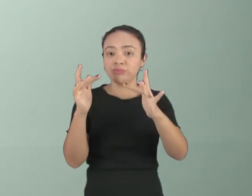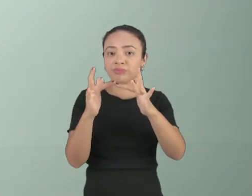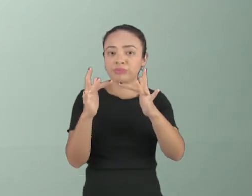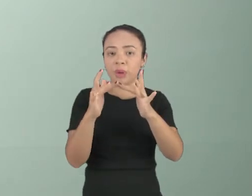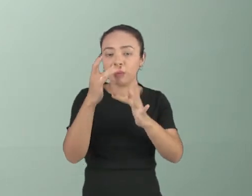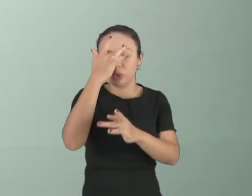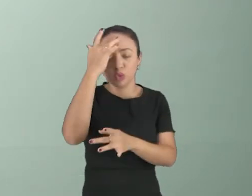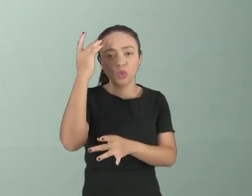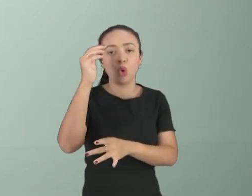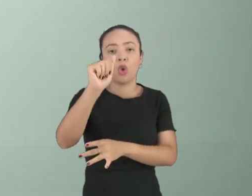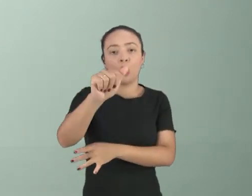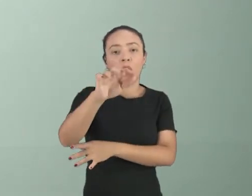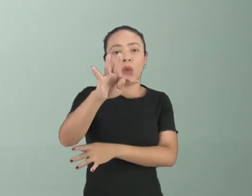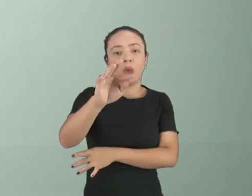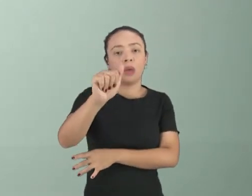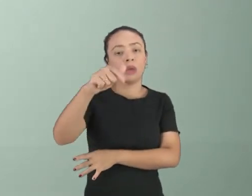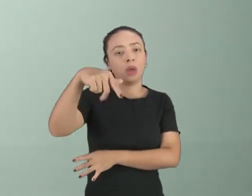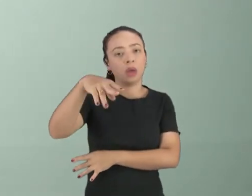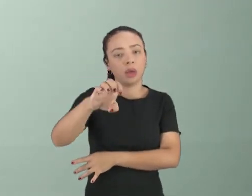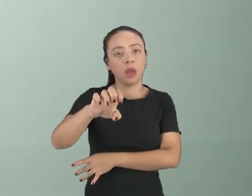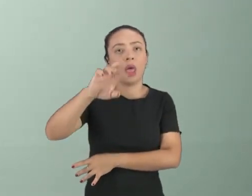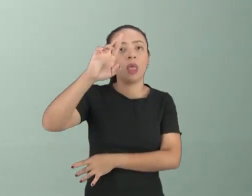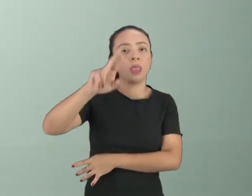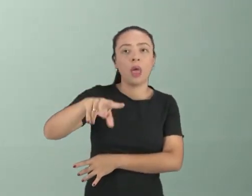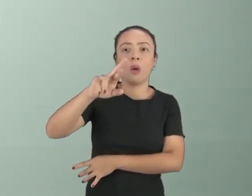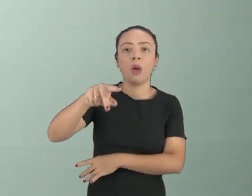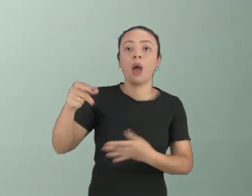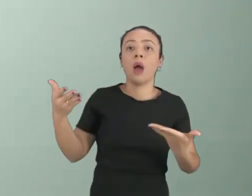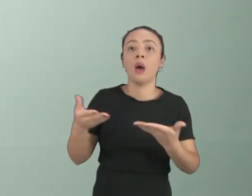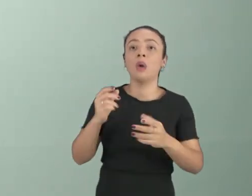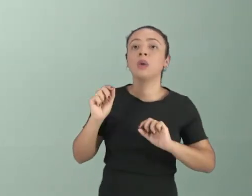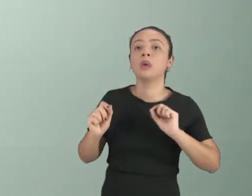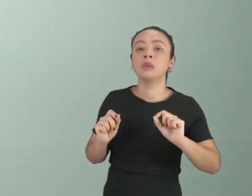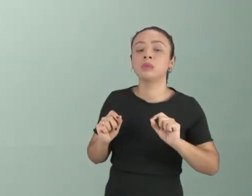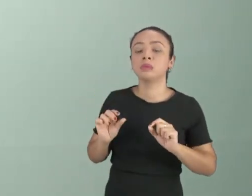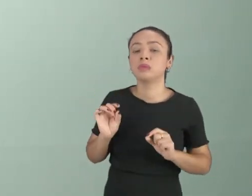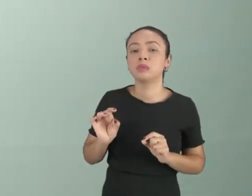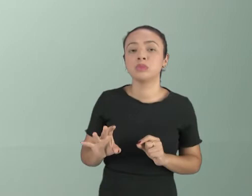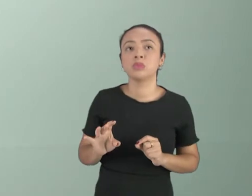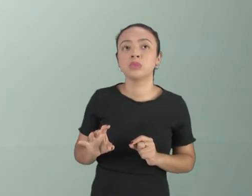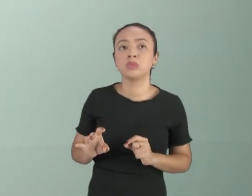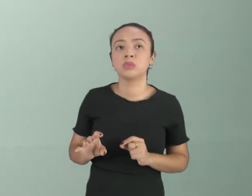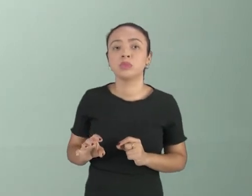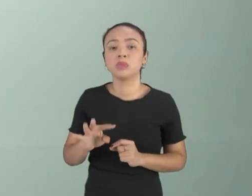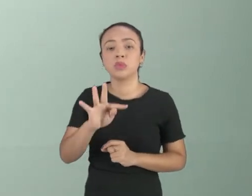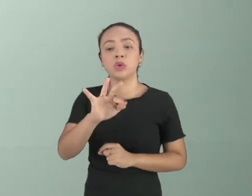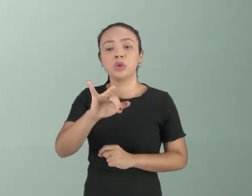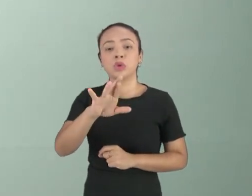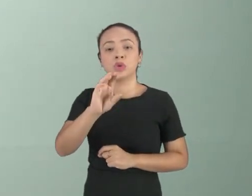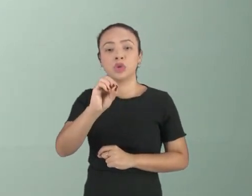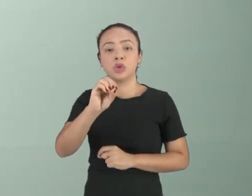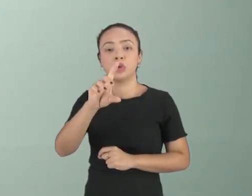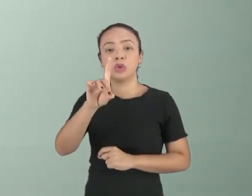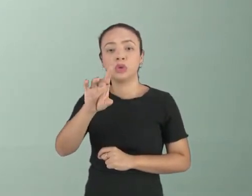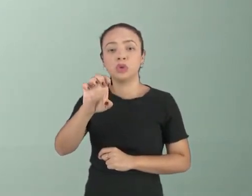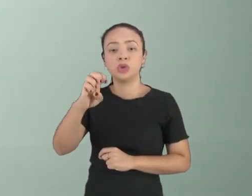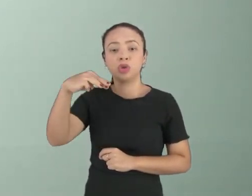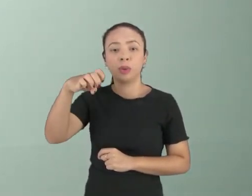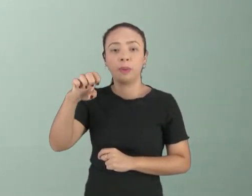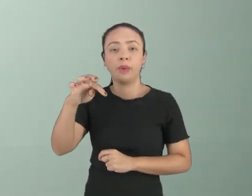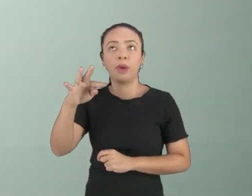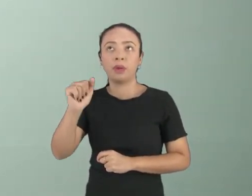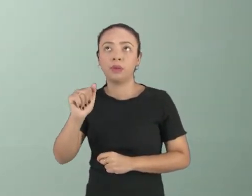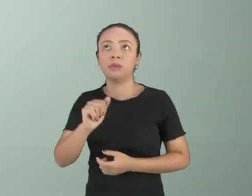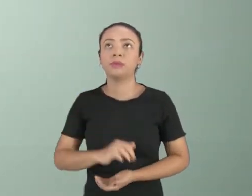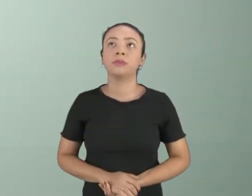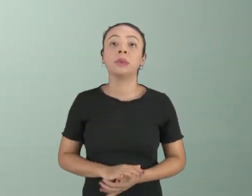do ataque, então não é marcado um tiro de canto nem um escanteio. É assinalado um tiro de meta a favor da equipe